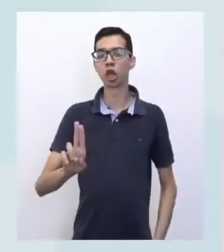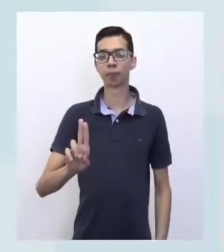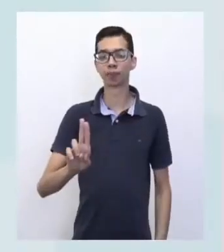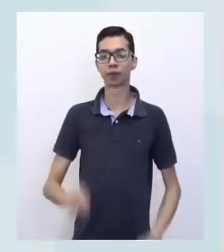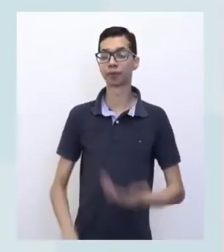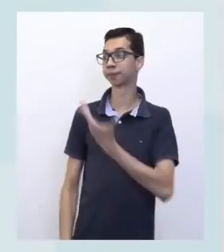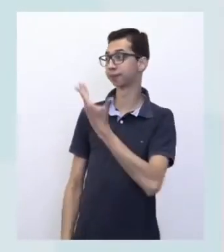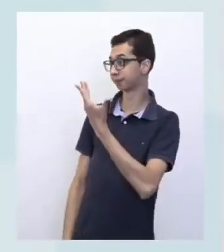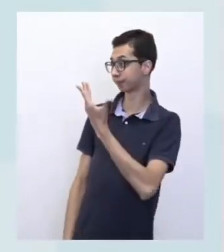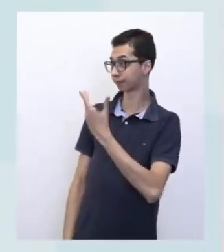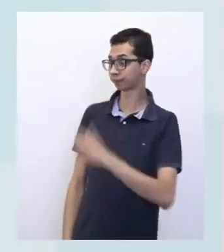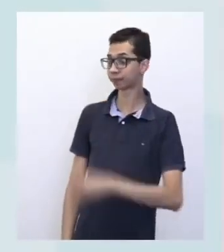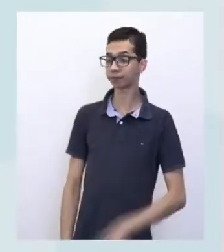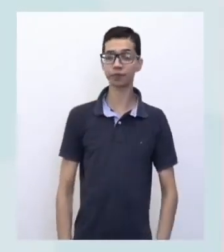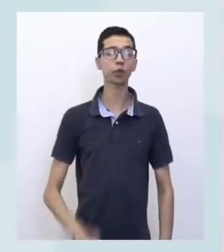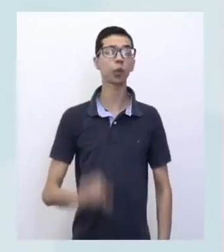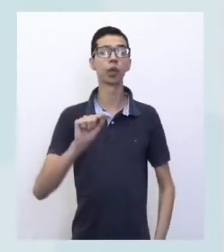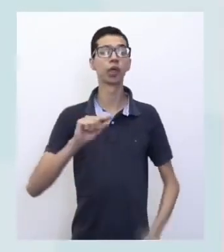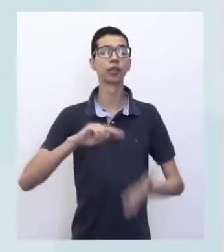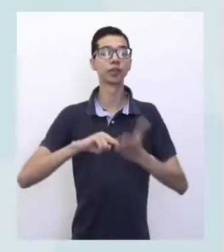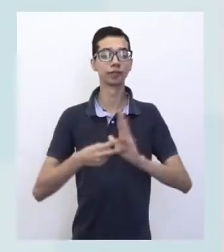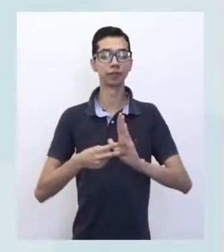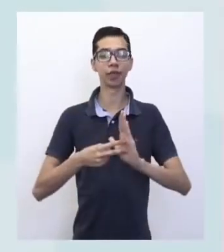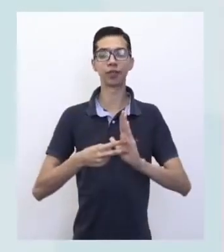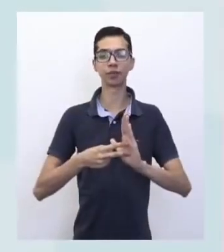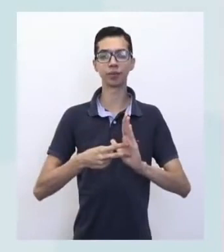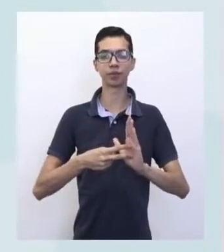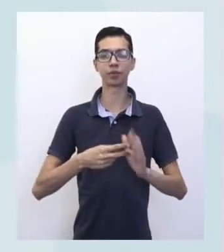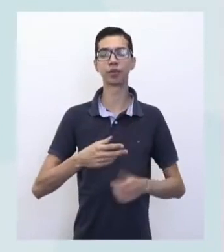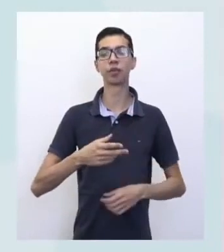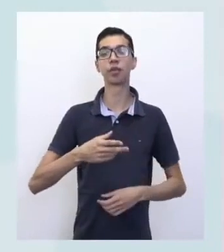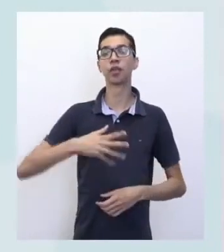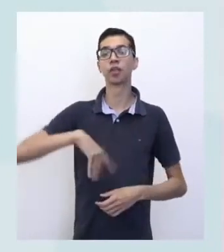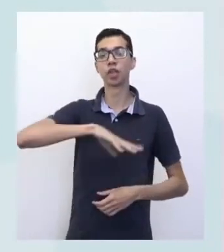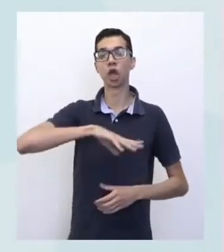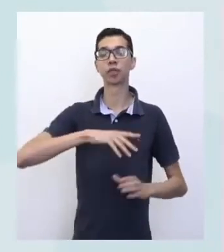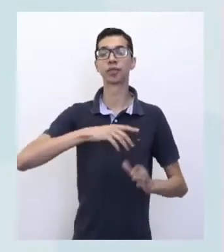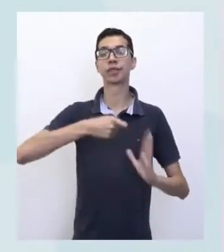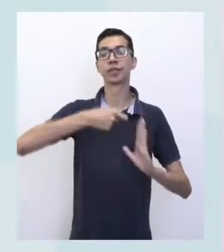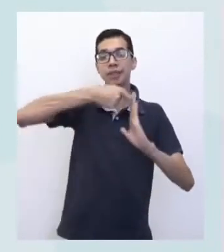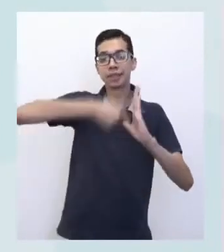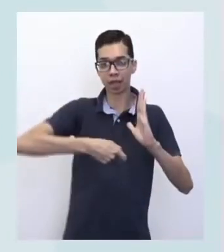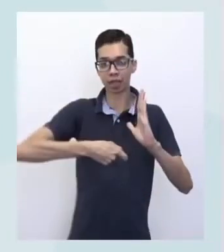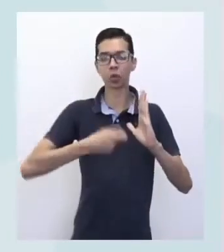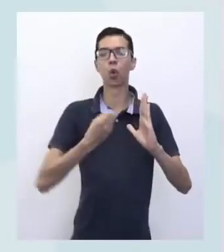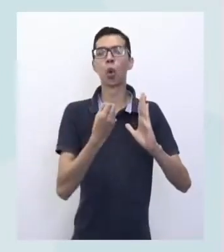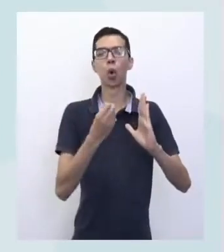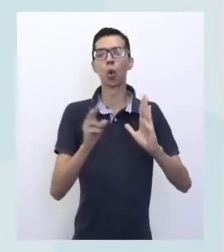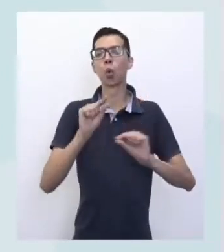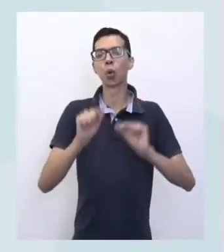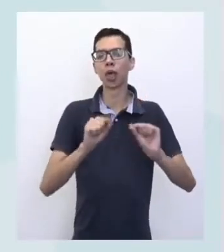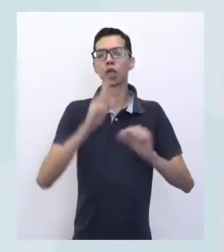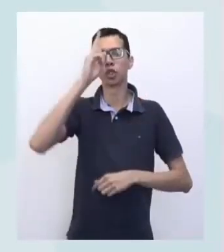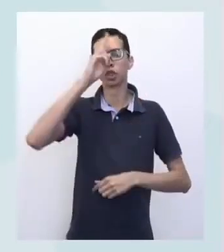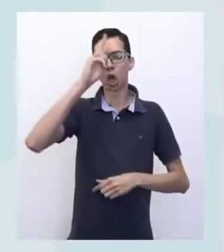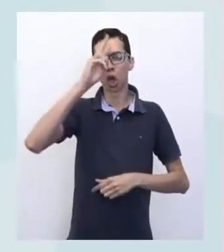A dramaturgia é quando elaboramos textos ou representamos histórias com o objetivo de